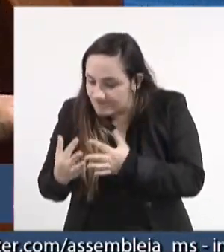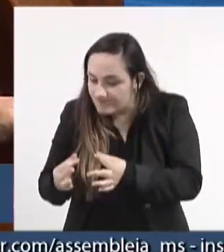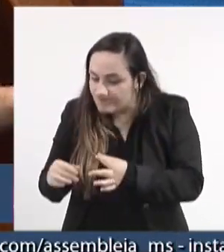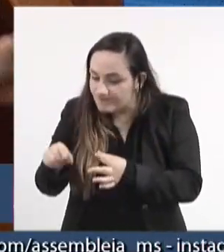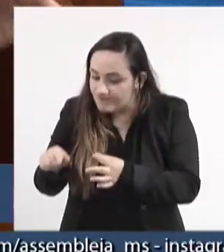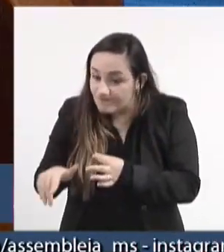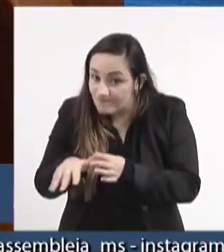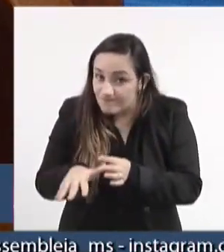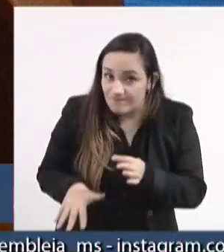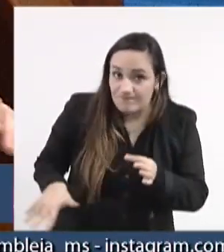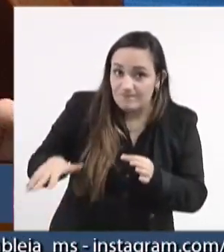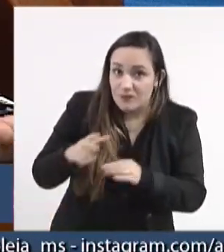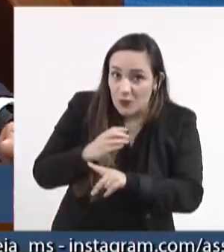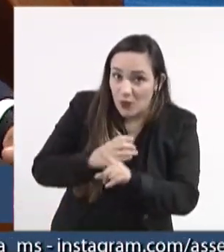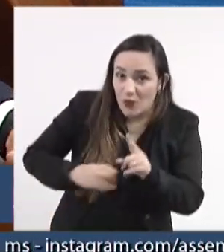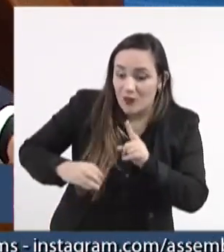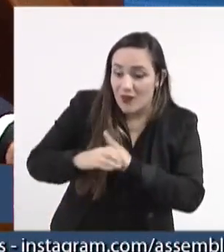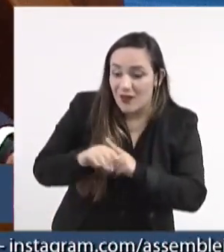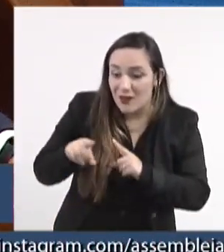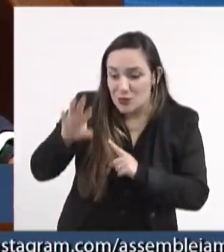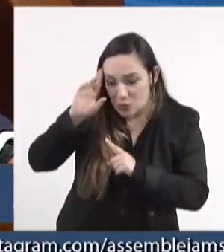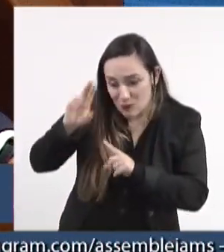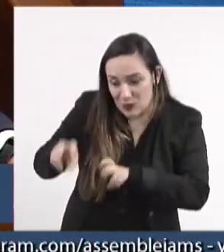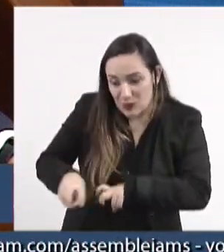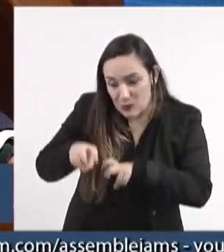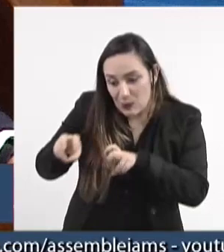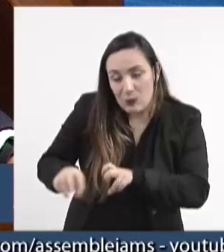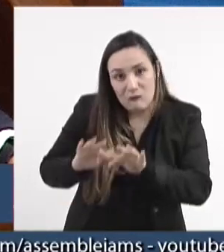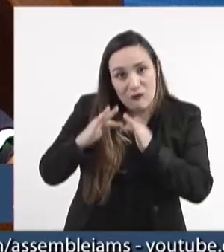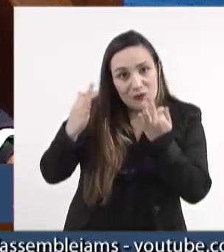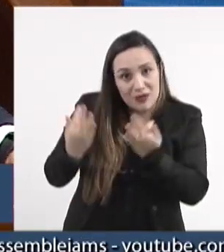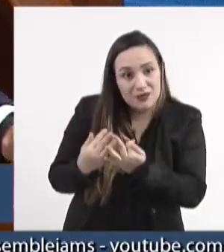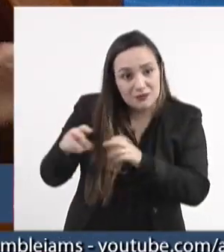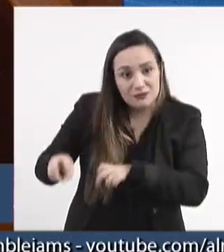demandas dos agricultores.